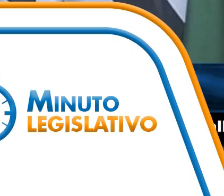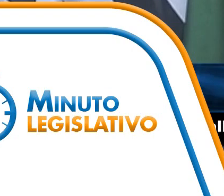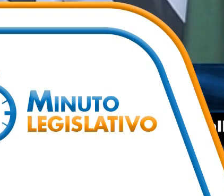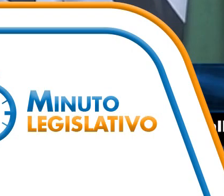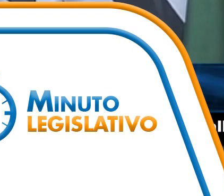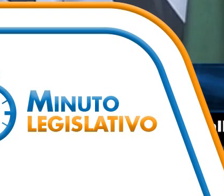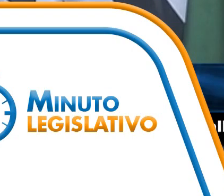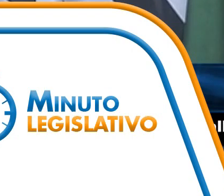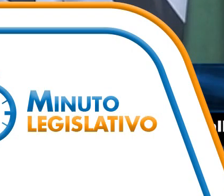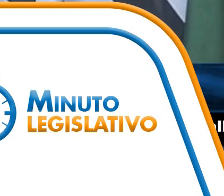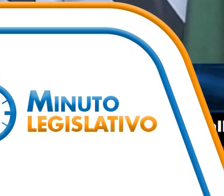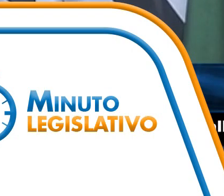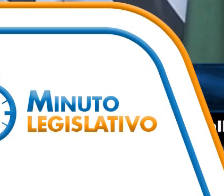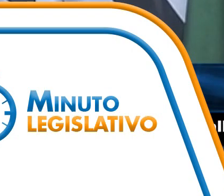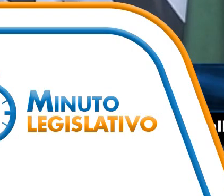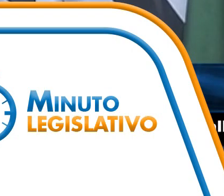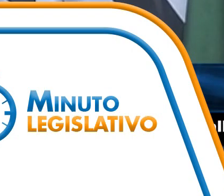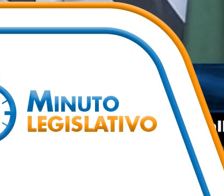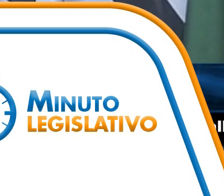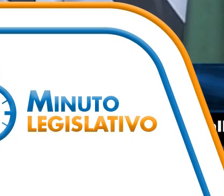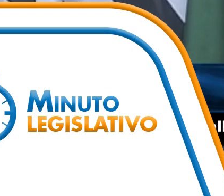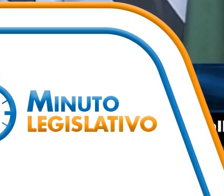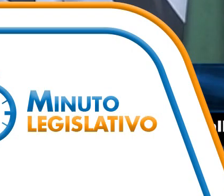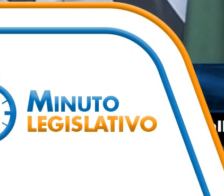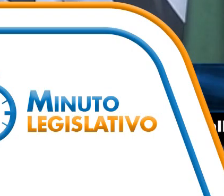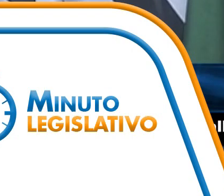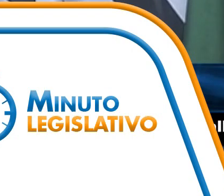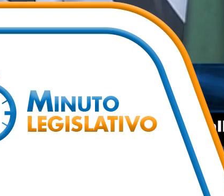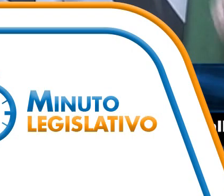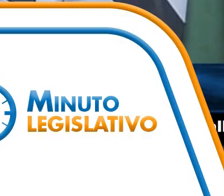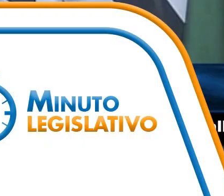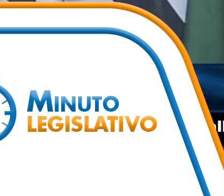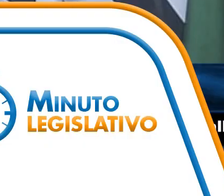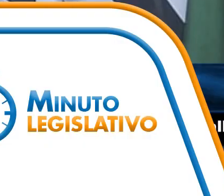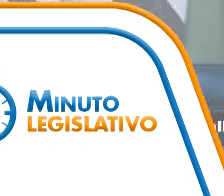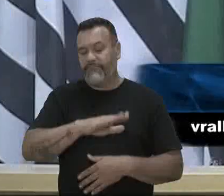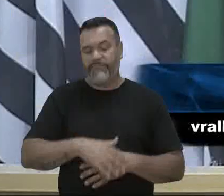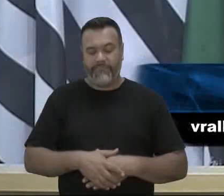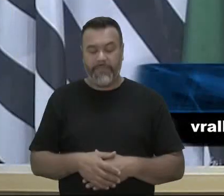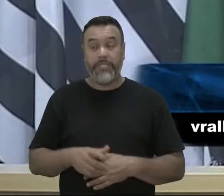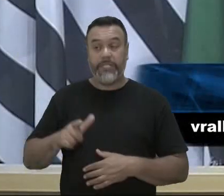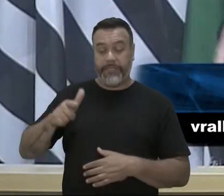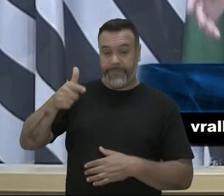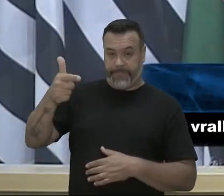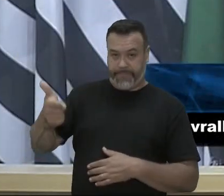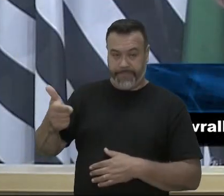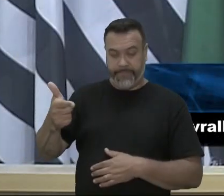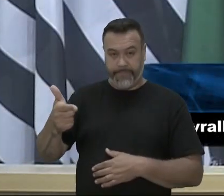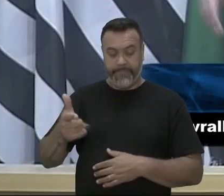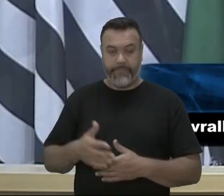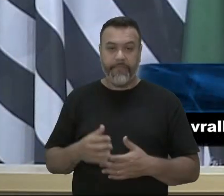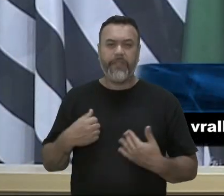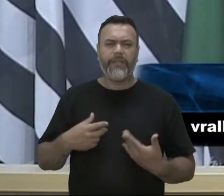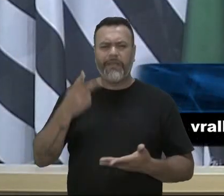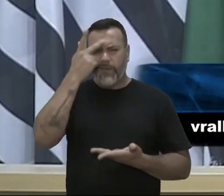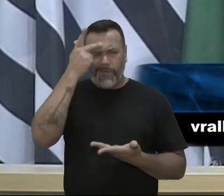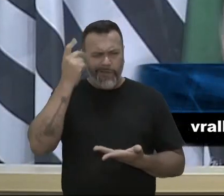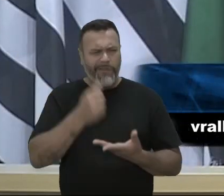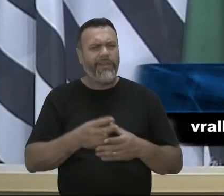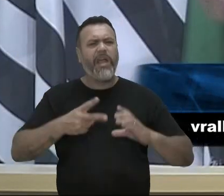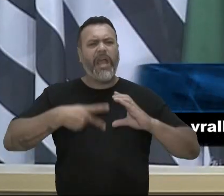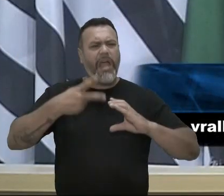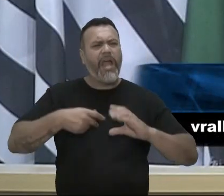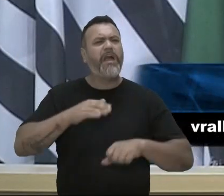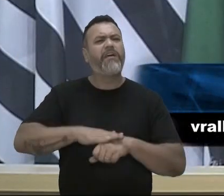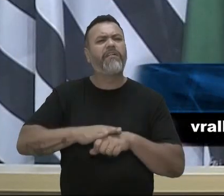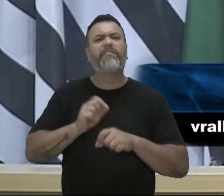recursos financeiros à Prefeitura nos 8 primeiros meses de 2023. Muitas pessoas criticavam o que a Câmara está fazendo. O que o